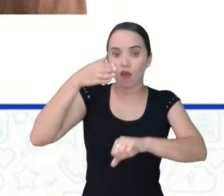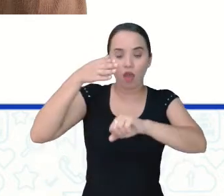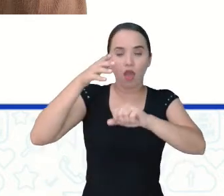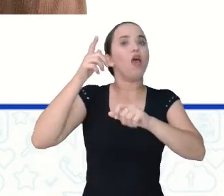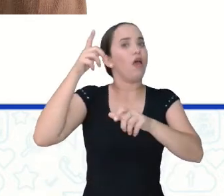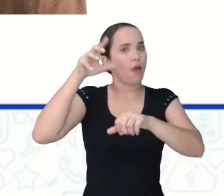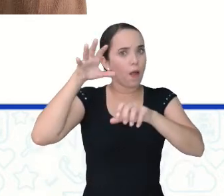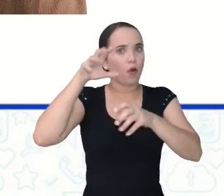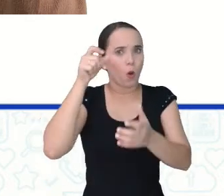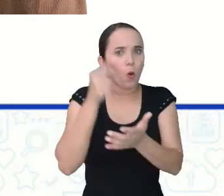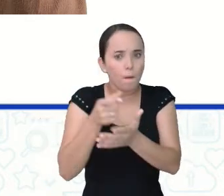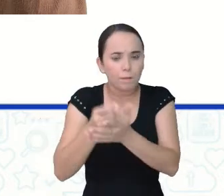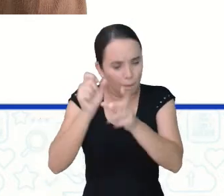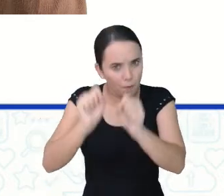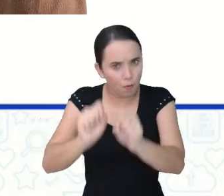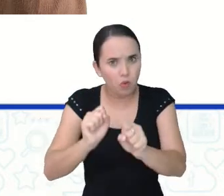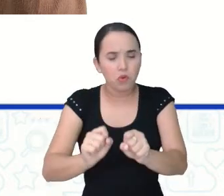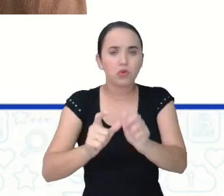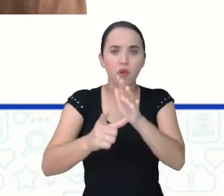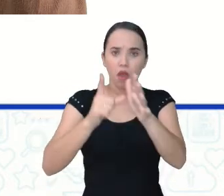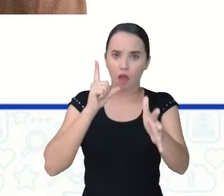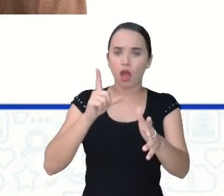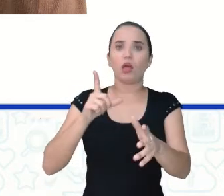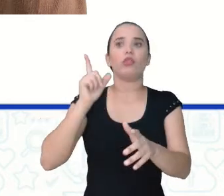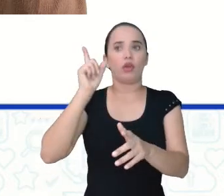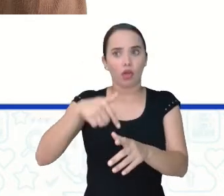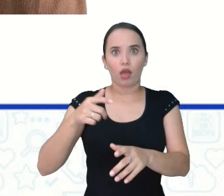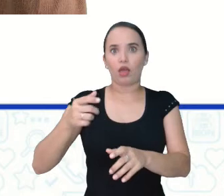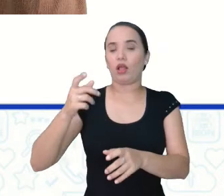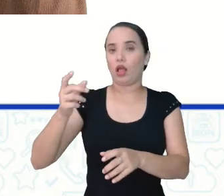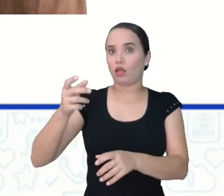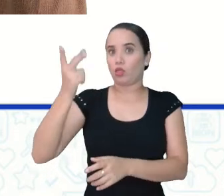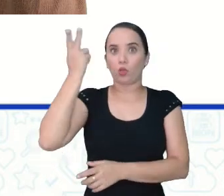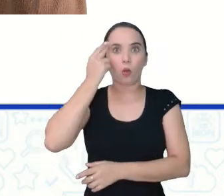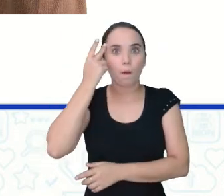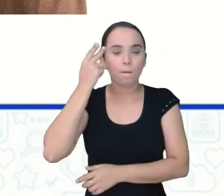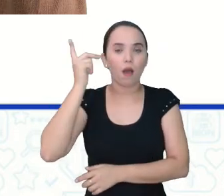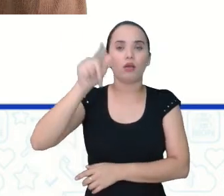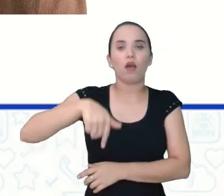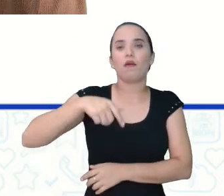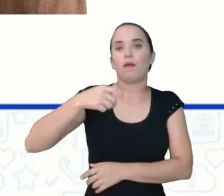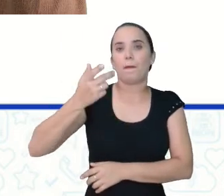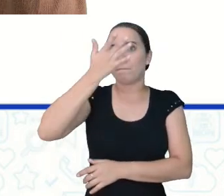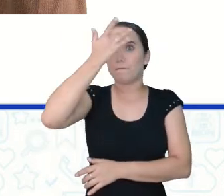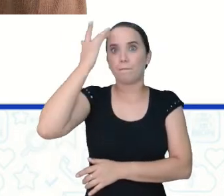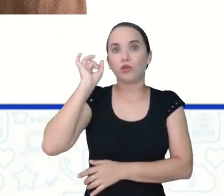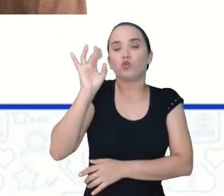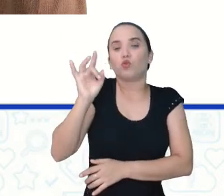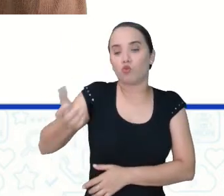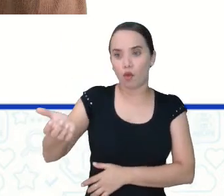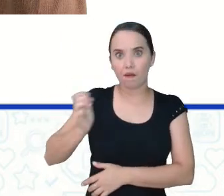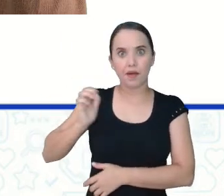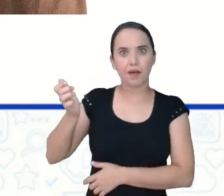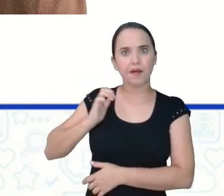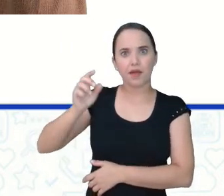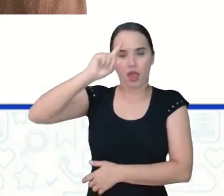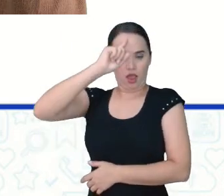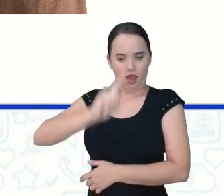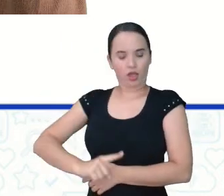pode ter certeza que era alguém muito rico, era dono de terra, enfim, era